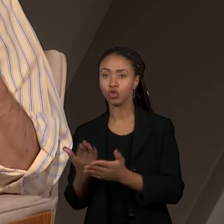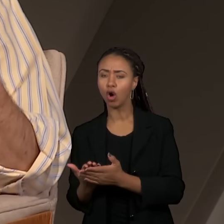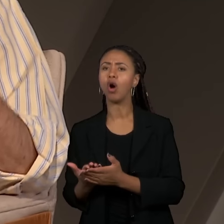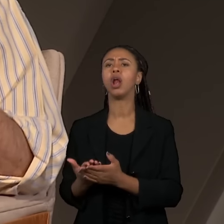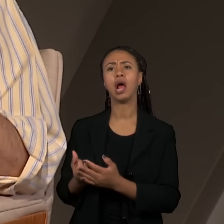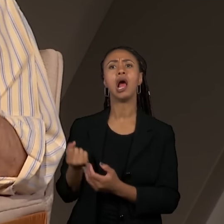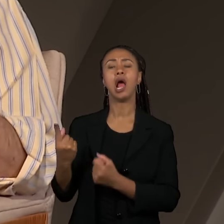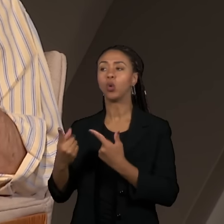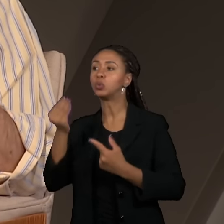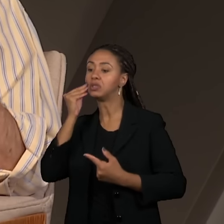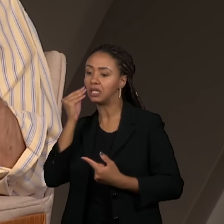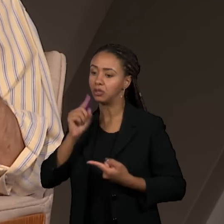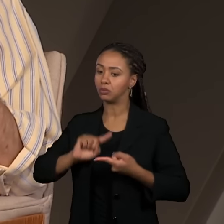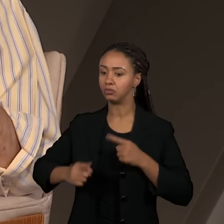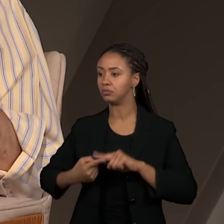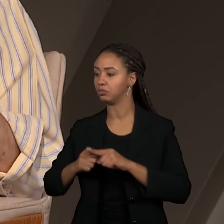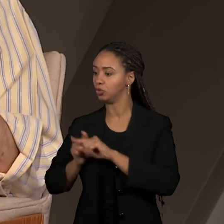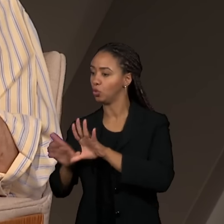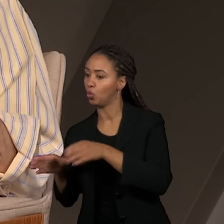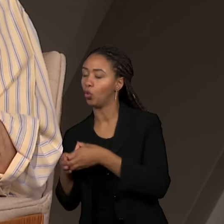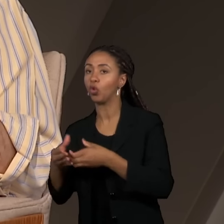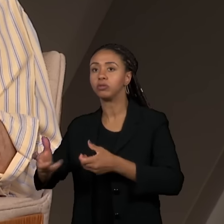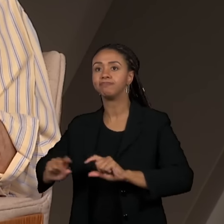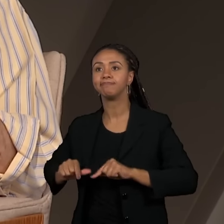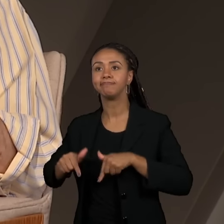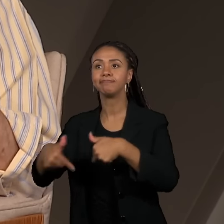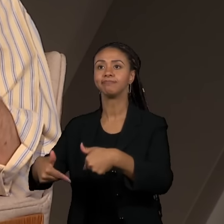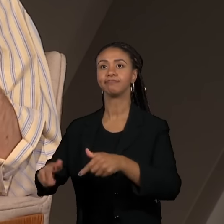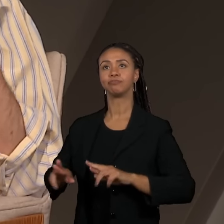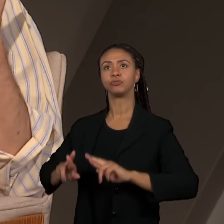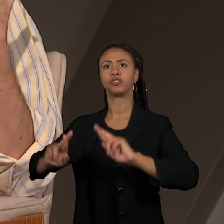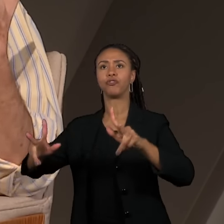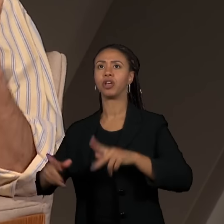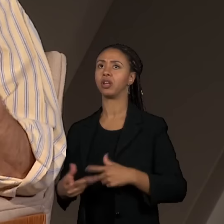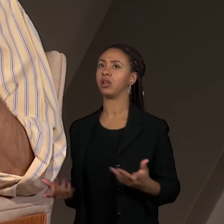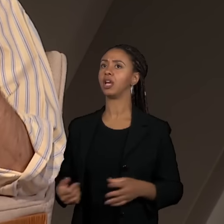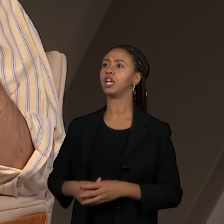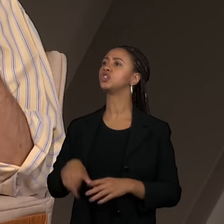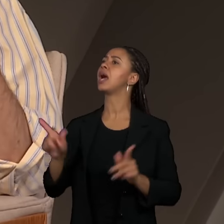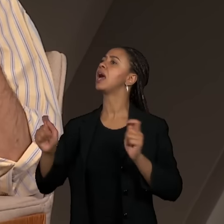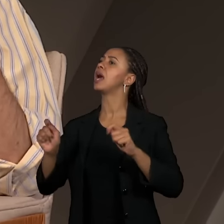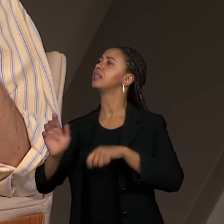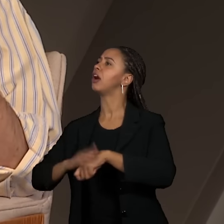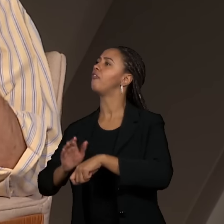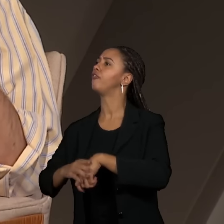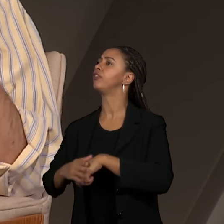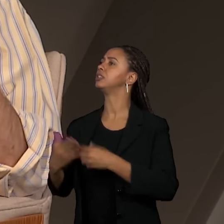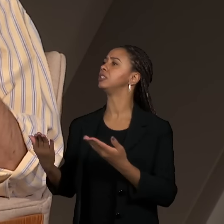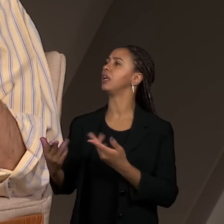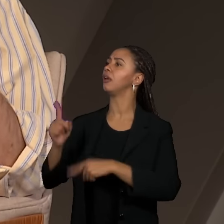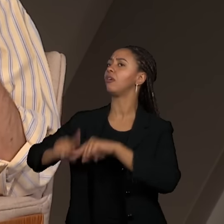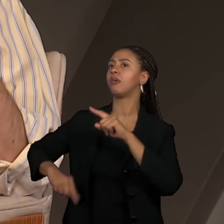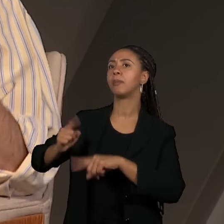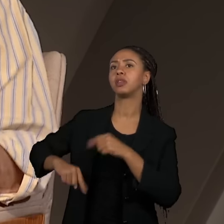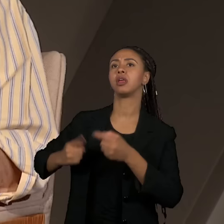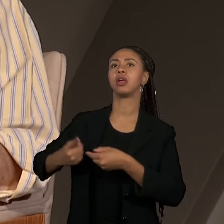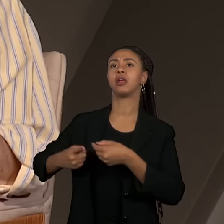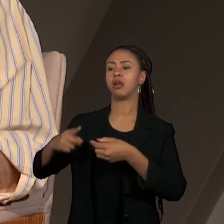querendo fazer coisas diferente quem pode fazer com sucata faz quem pode fazer com tecnologia faz faz o que pode